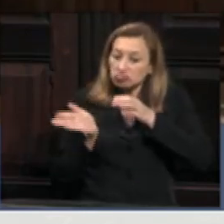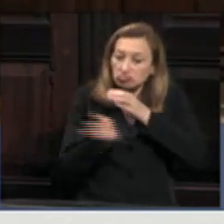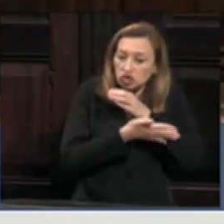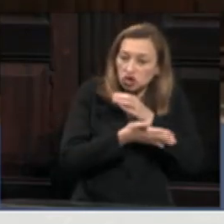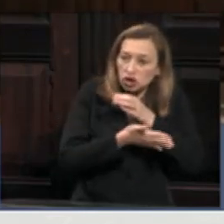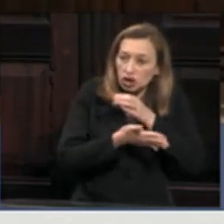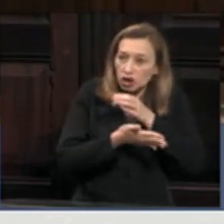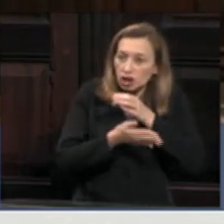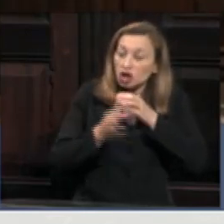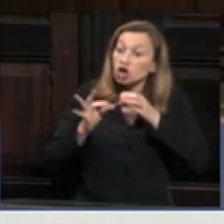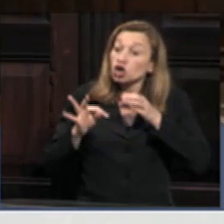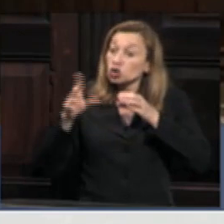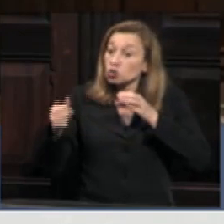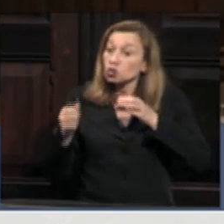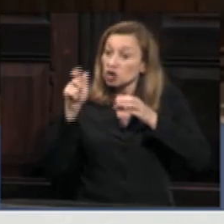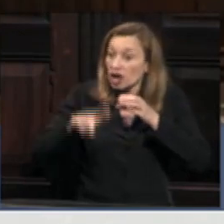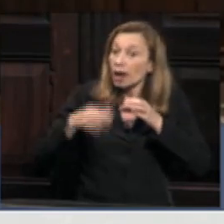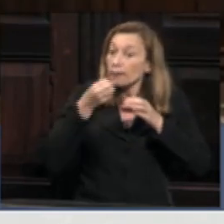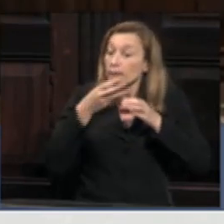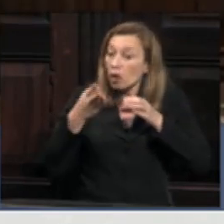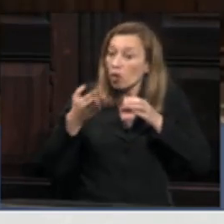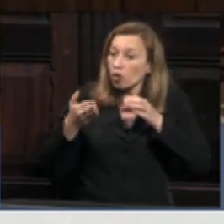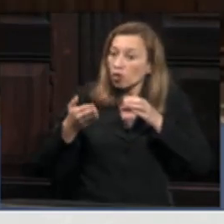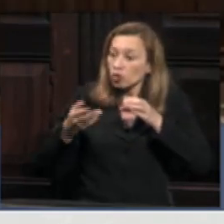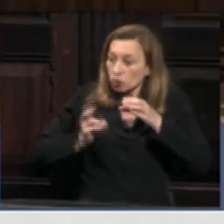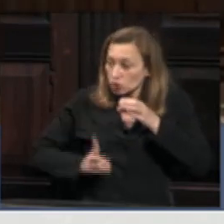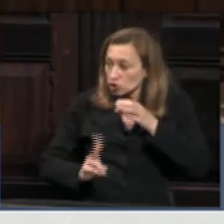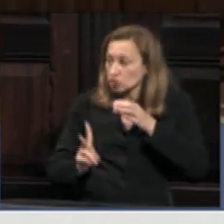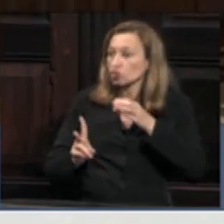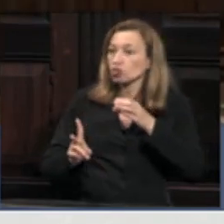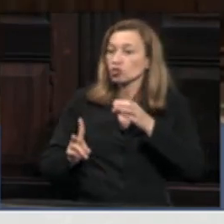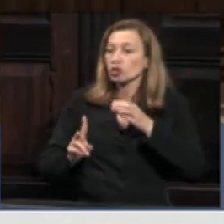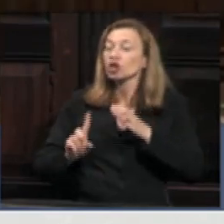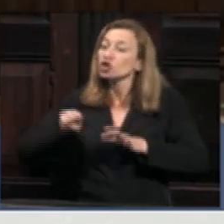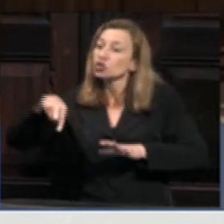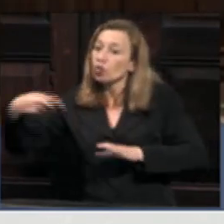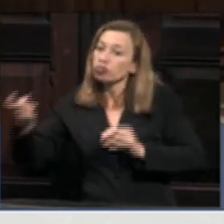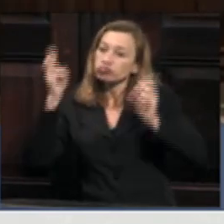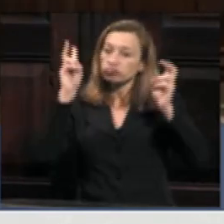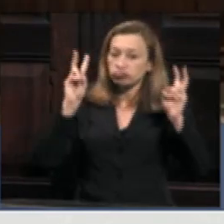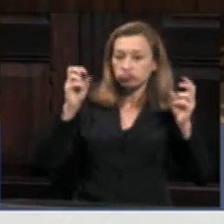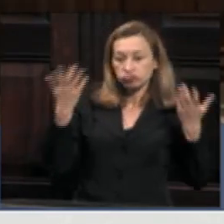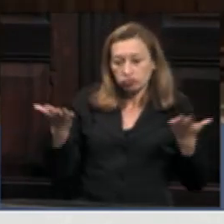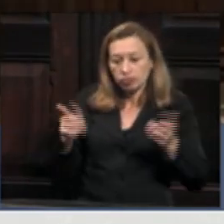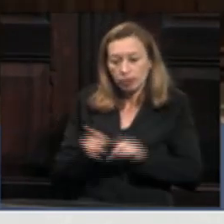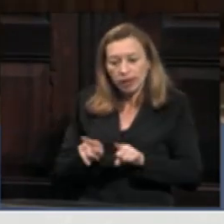tem nenhum ato ilegal. De outro lado,